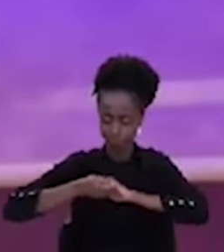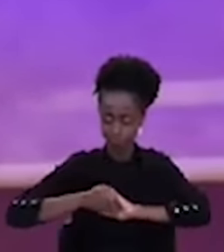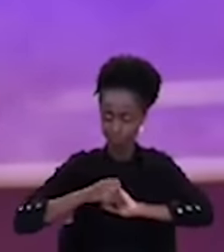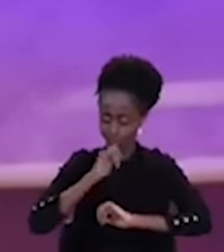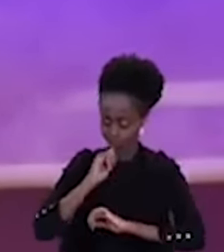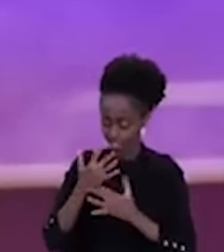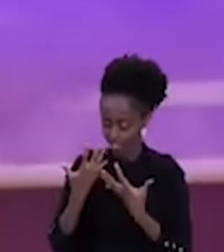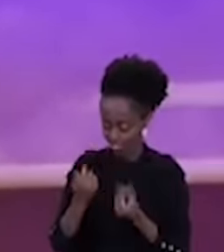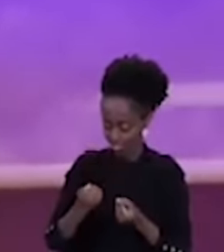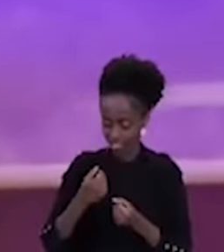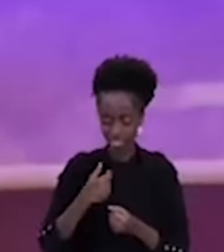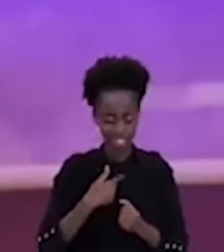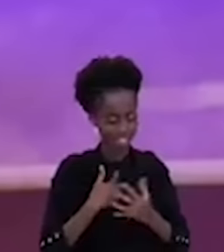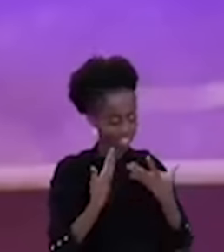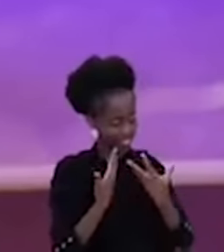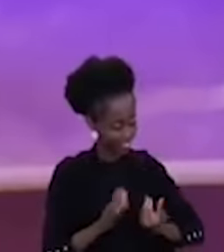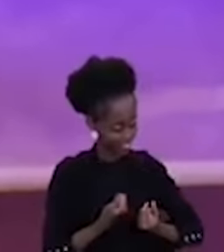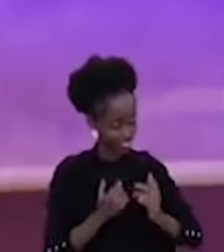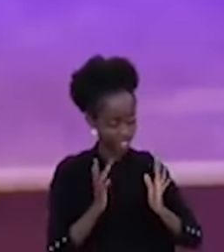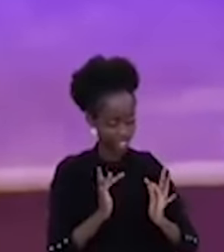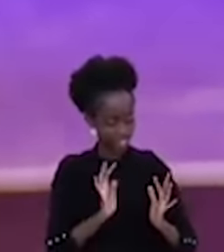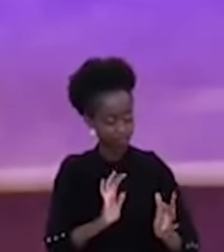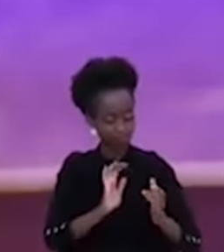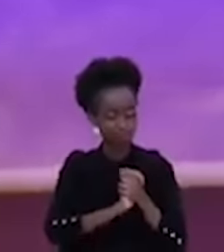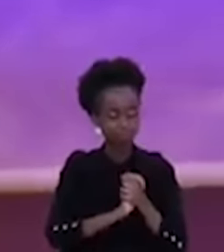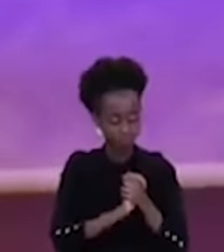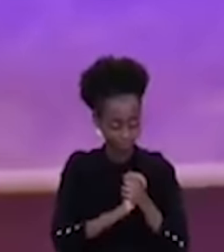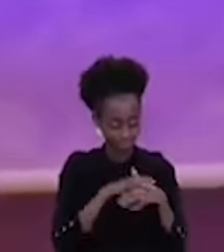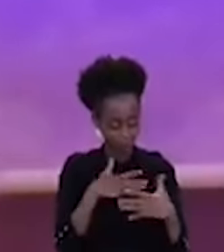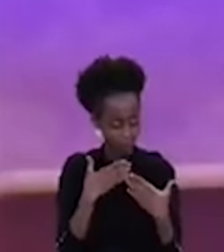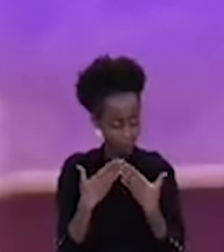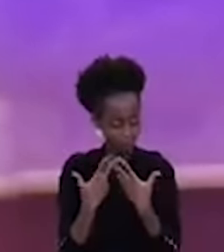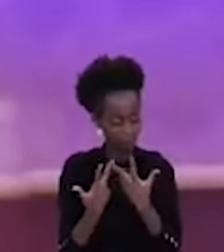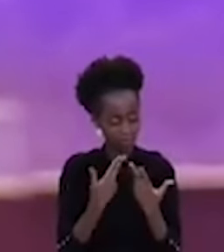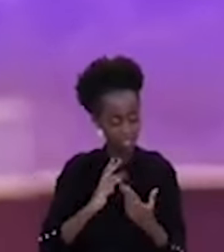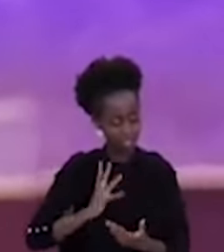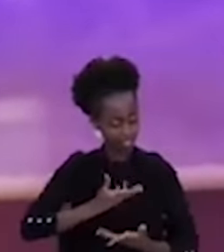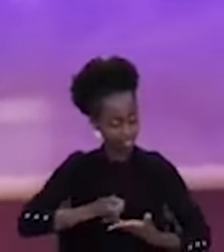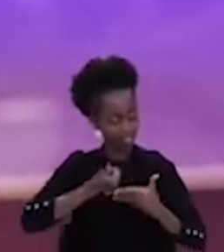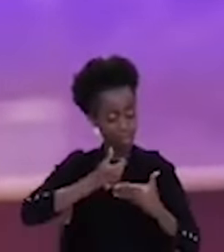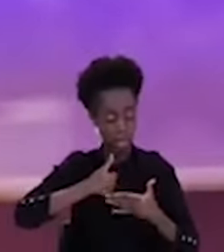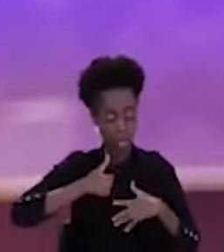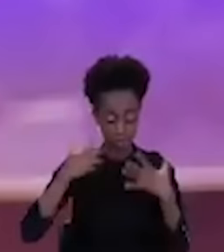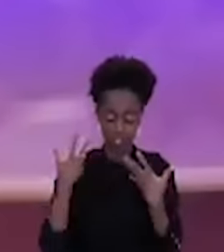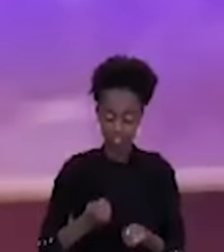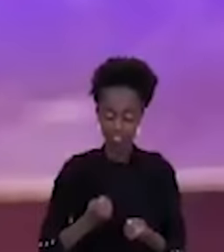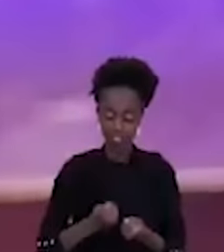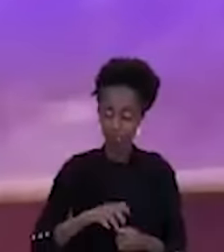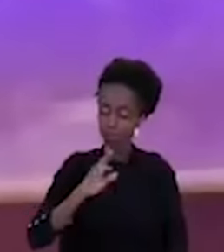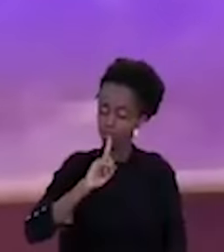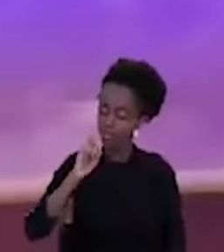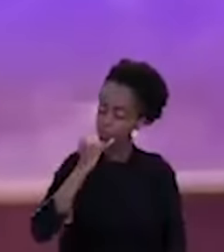sim, eu aceito beber o cálice da salvação, eu aceito sim o teu